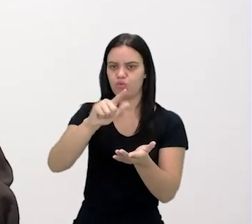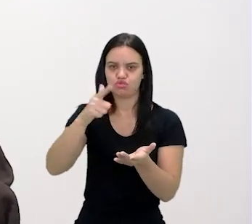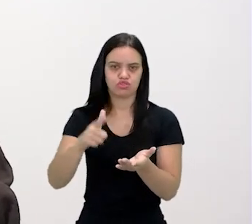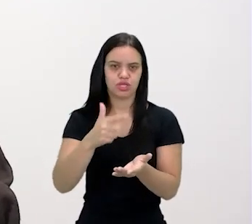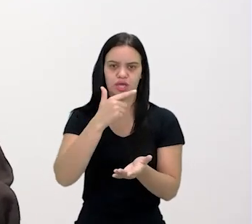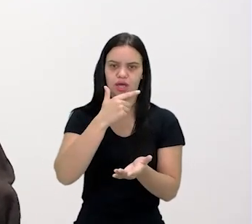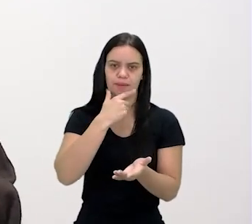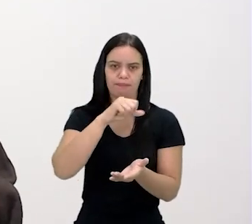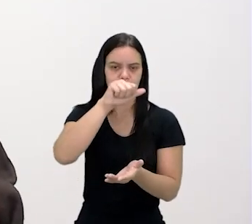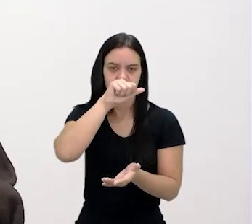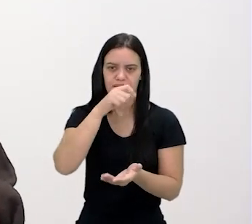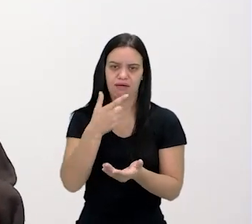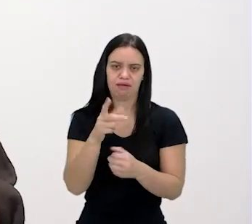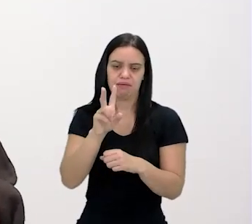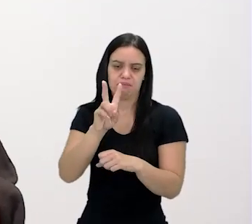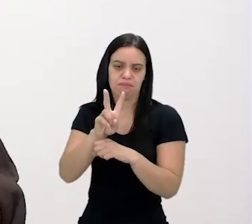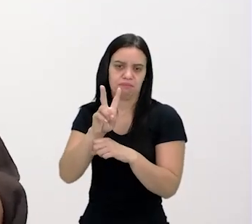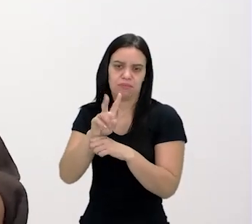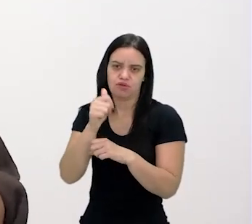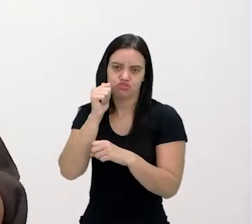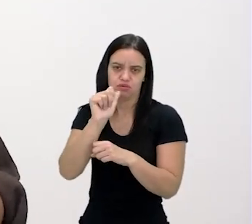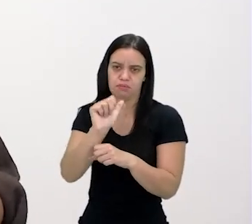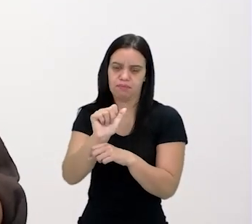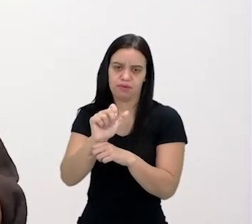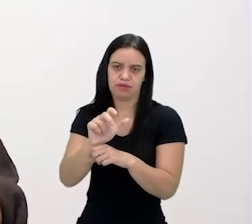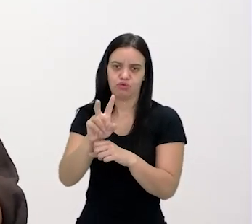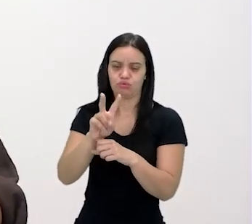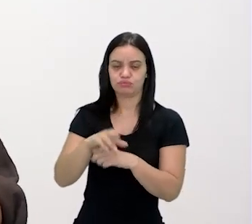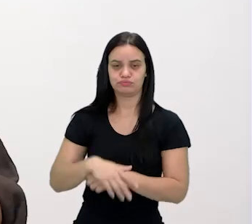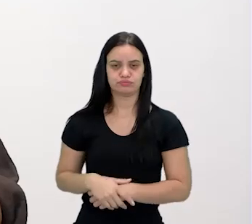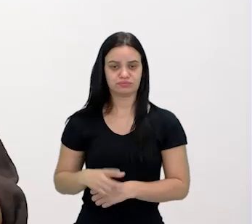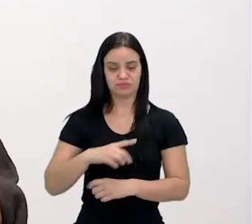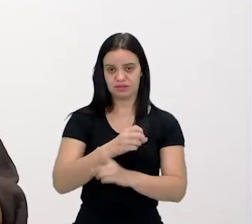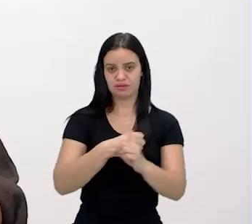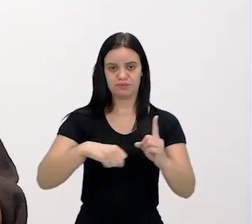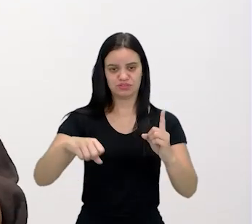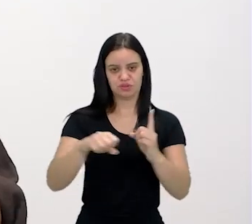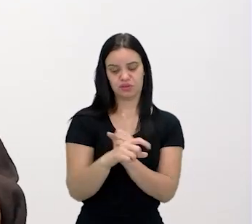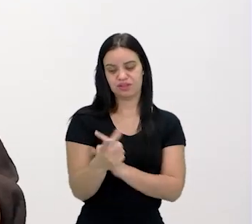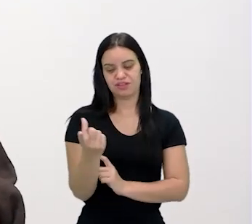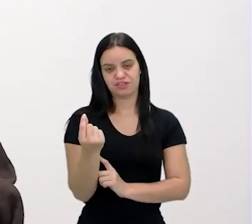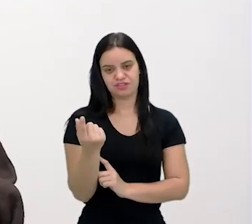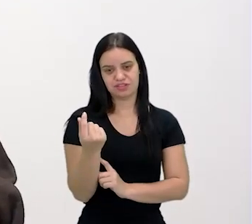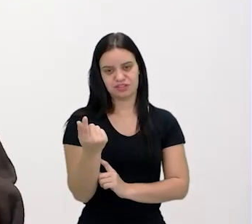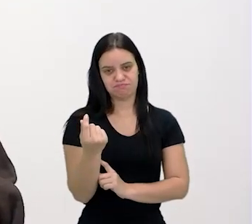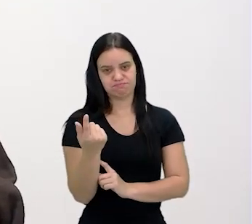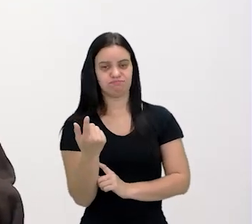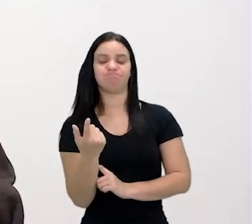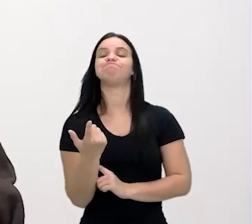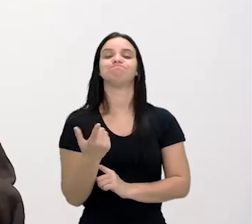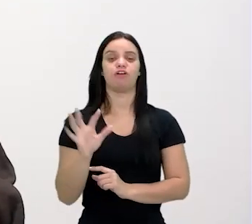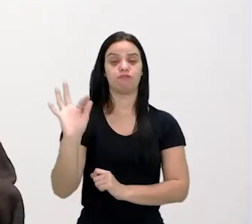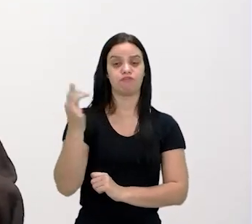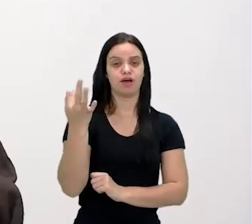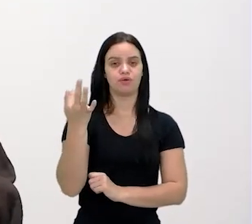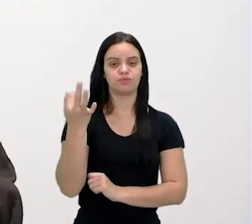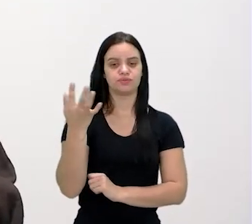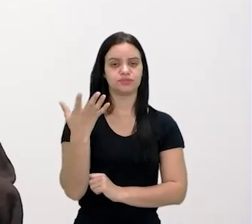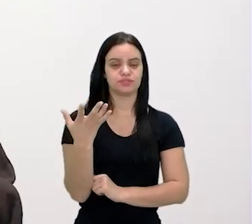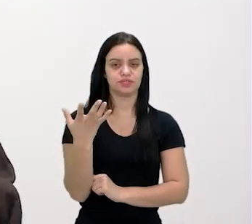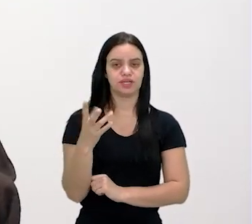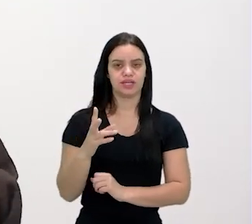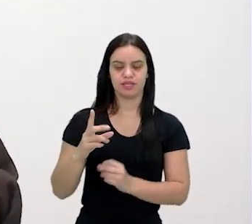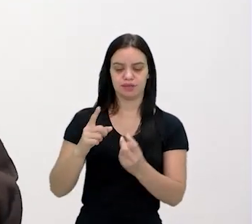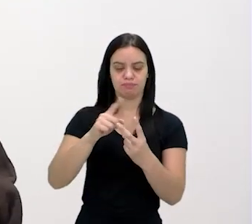educada só com a mãe, as necessidades que passou, viver numa sociedade burguesa, hipócrita, onde o poder